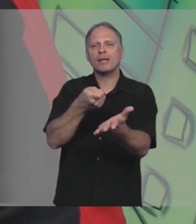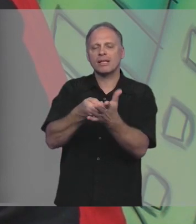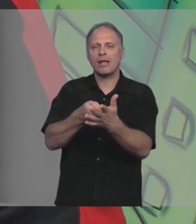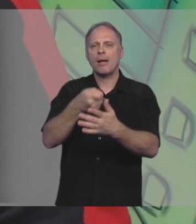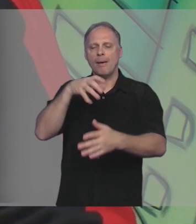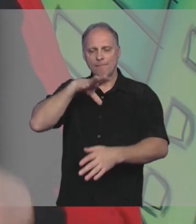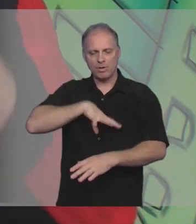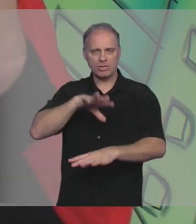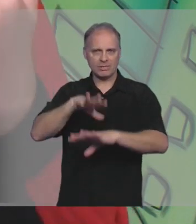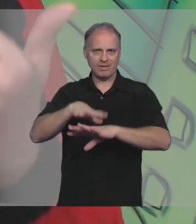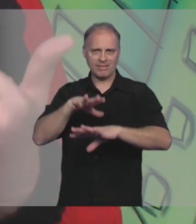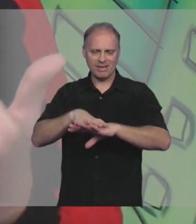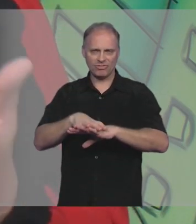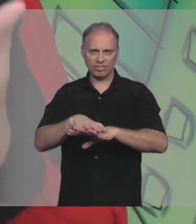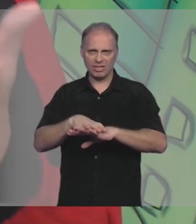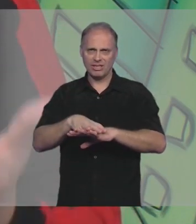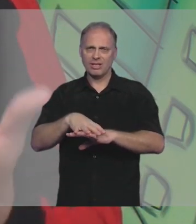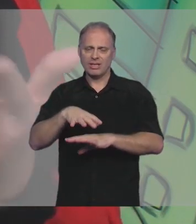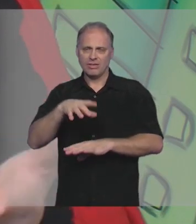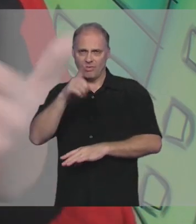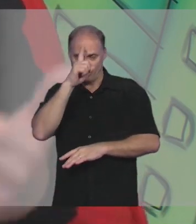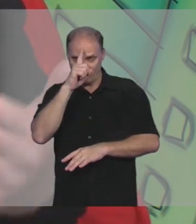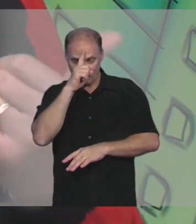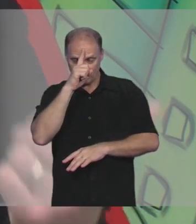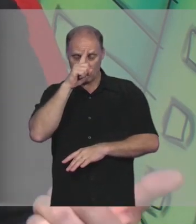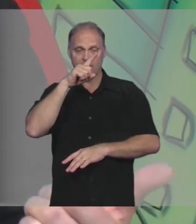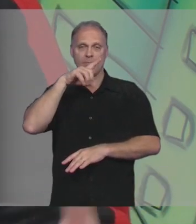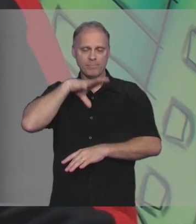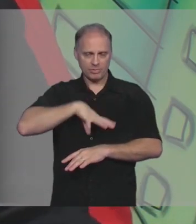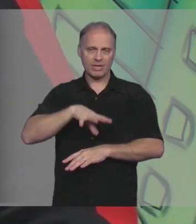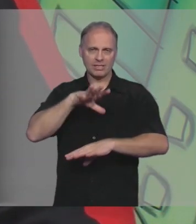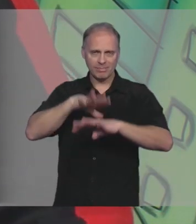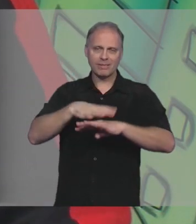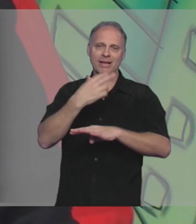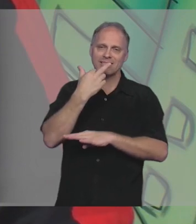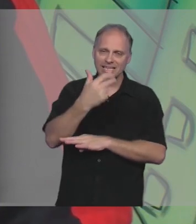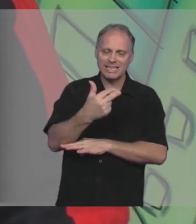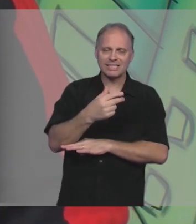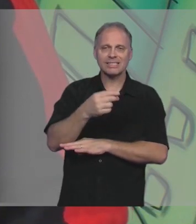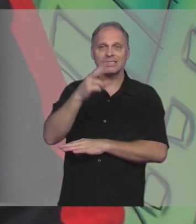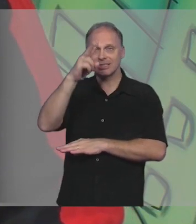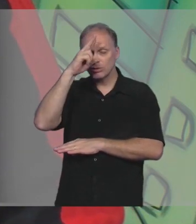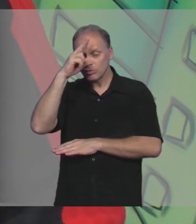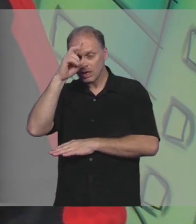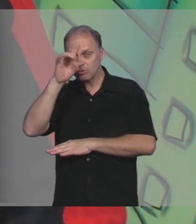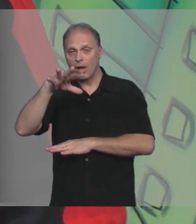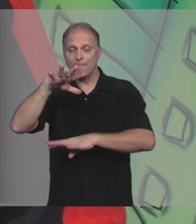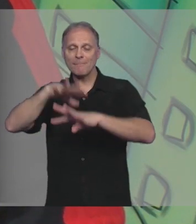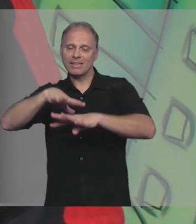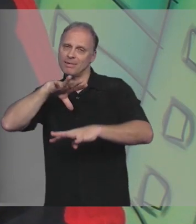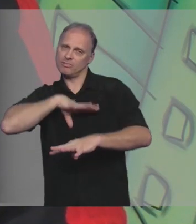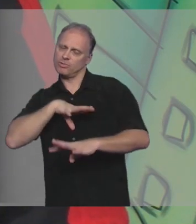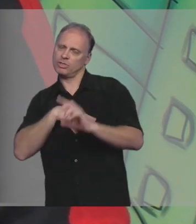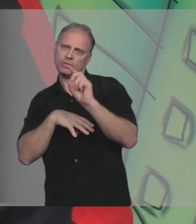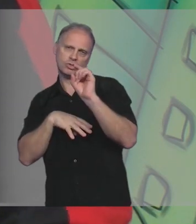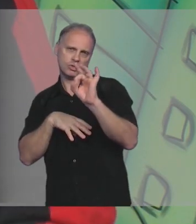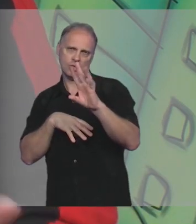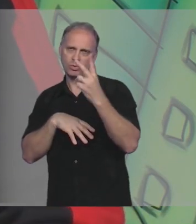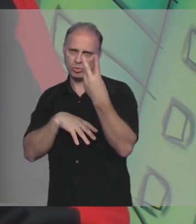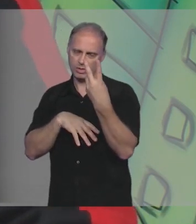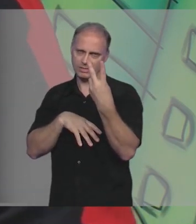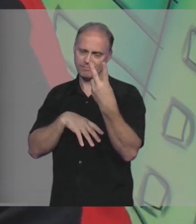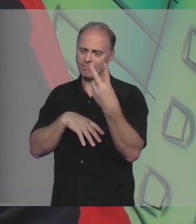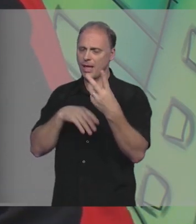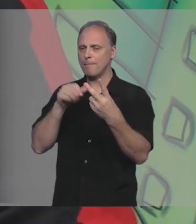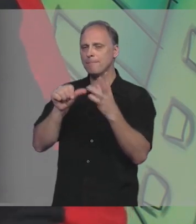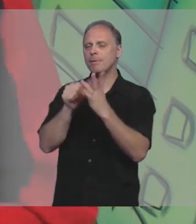e matemática. No fundamental são 3, português, matemática e inglês. Agora é só matemática e português, tá? Essa é uma